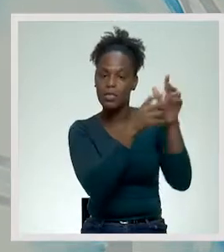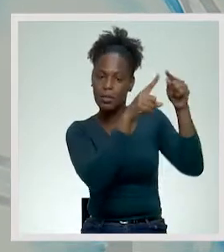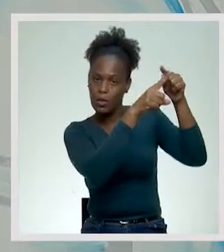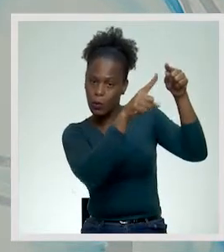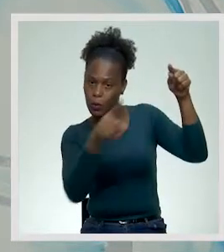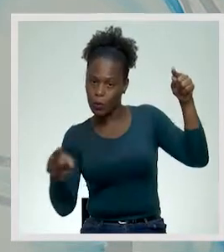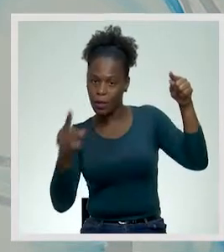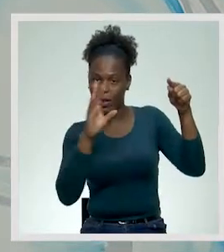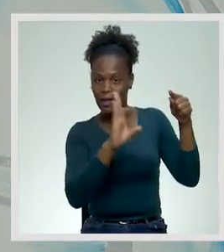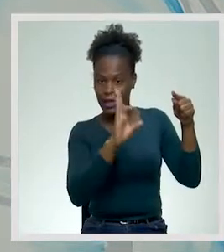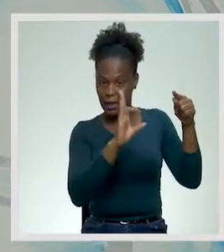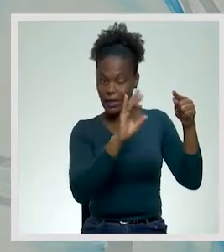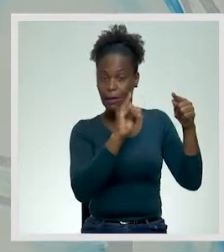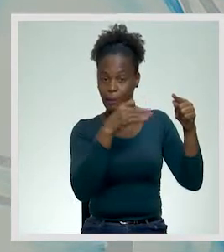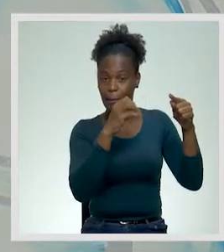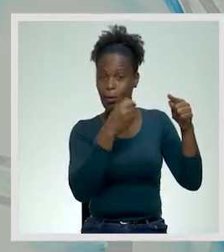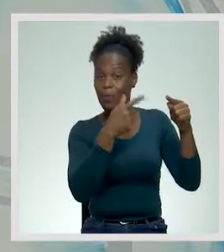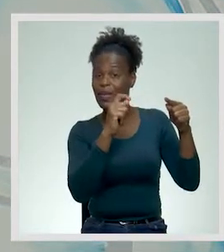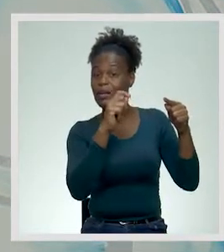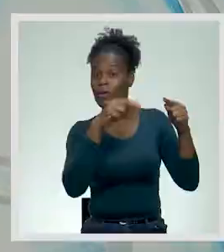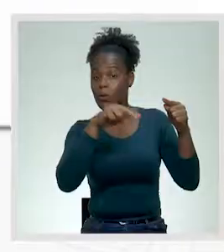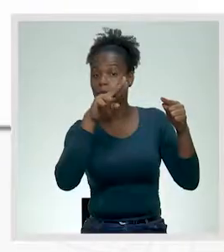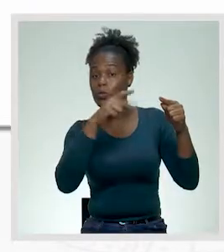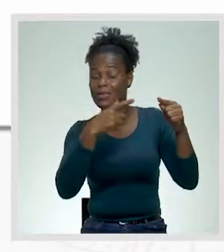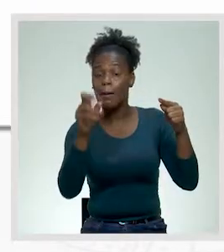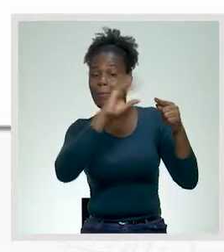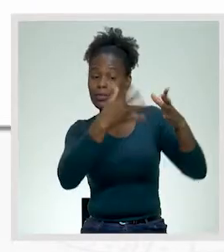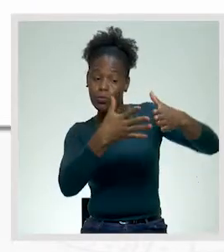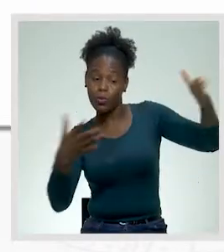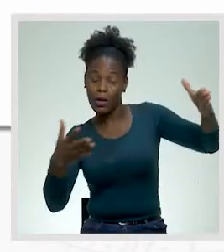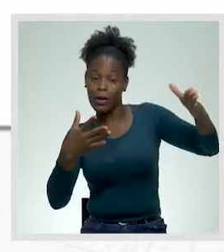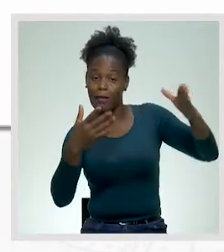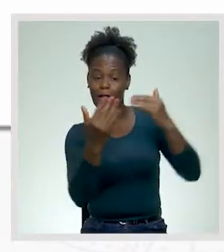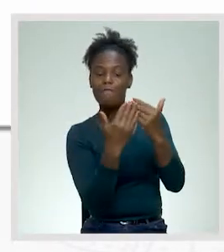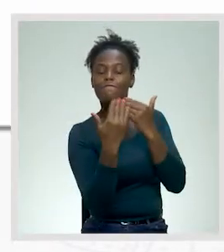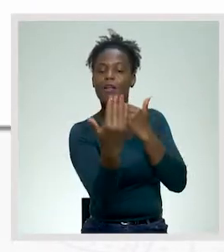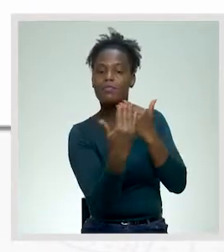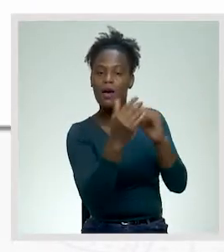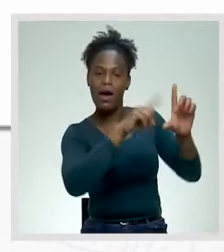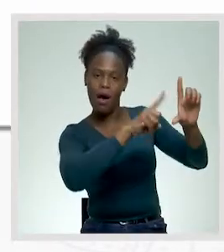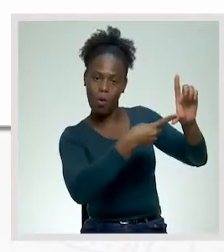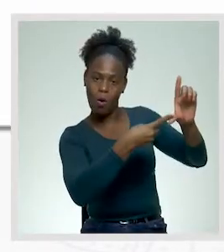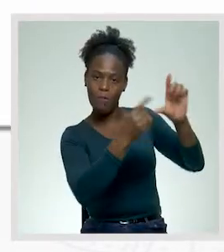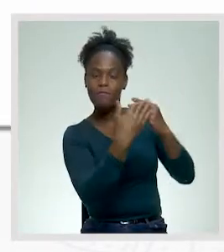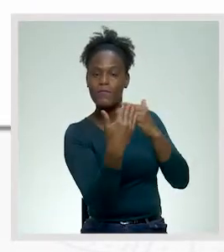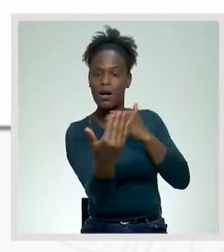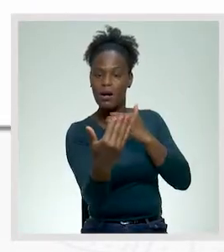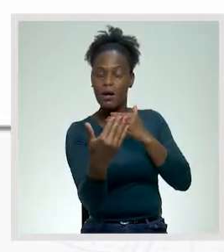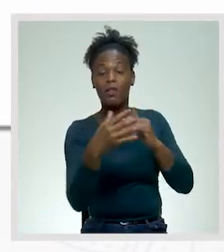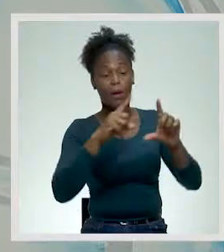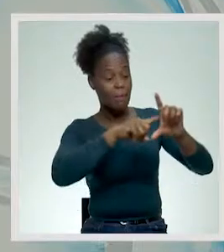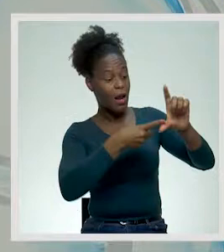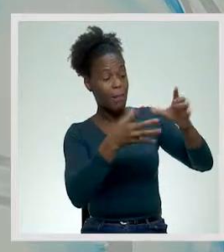é o lado com maior comprimento e fica oposto ao ângulo reto, o ângulo cuja amplitude é 90 graus. E os